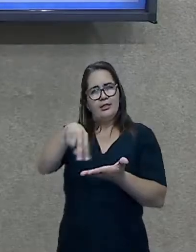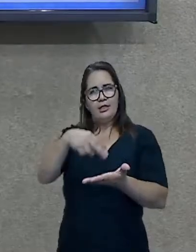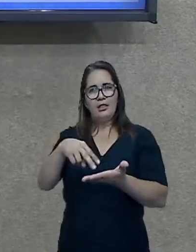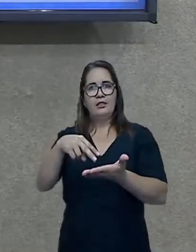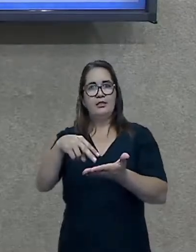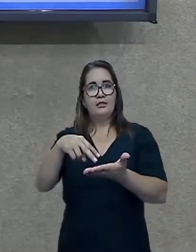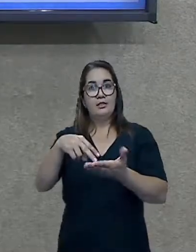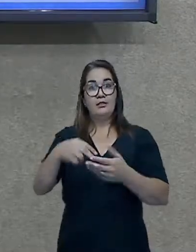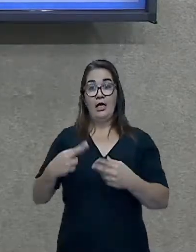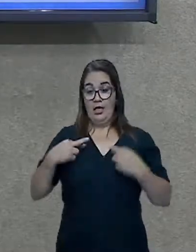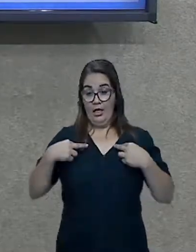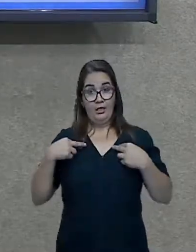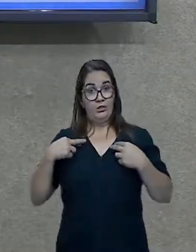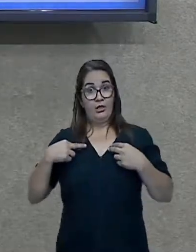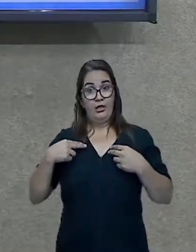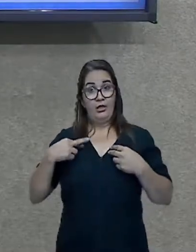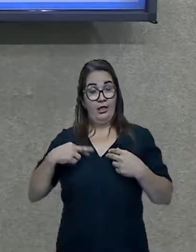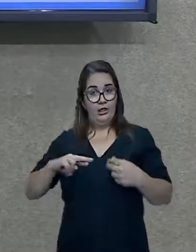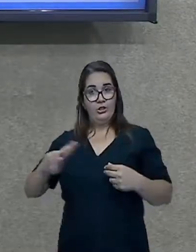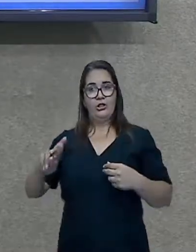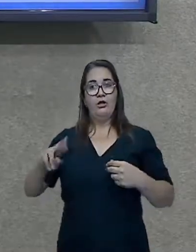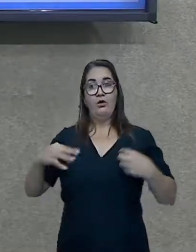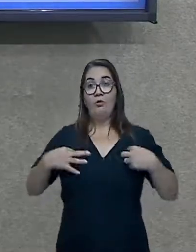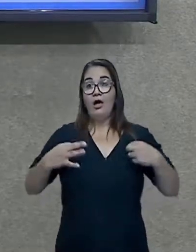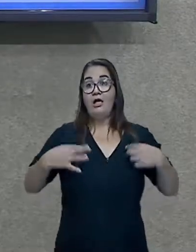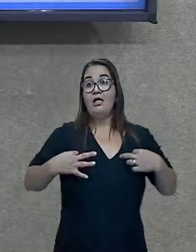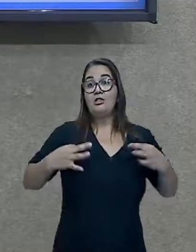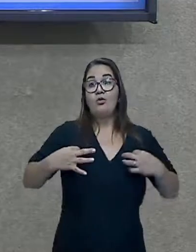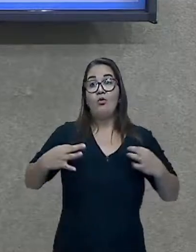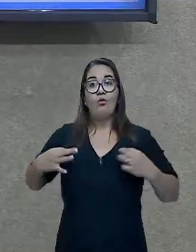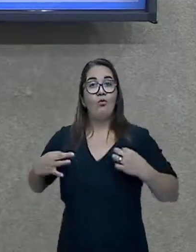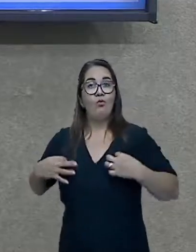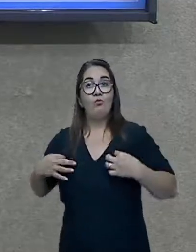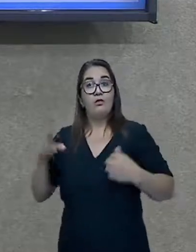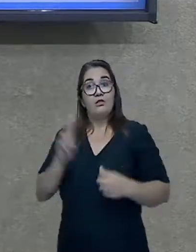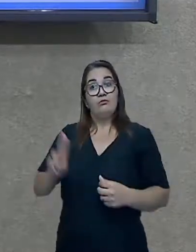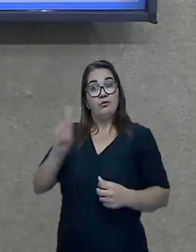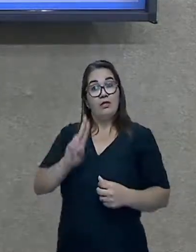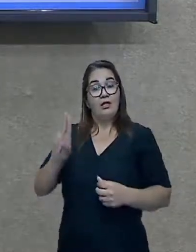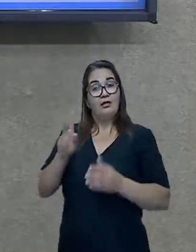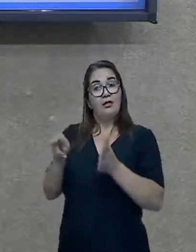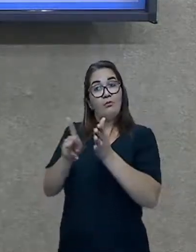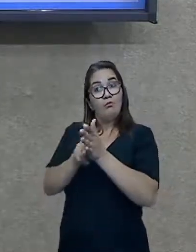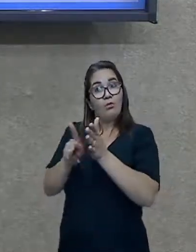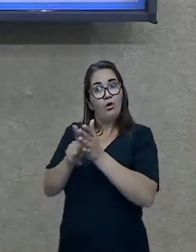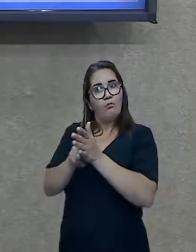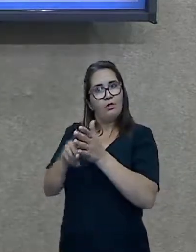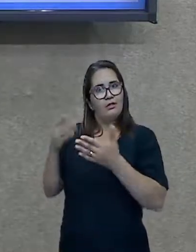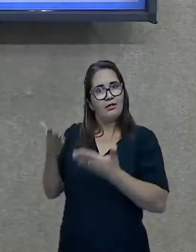estou vestindo. Esse traje, ele tem um nome próprio. Ele chama-se